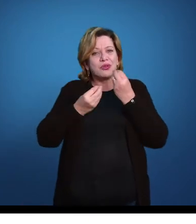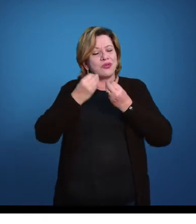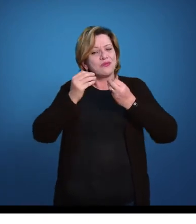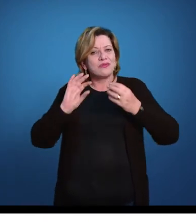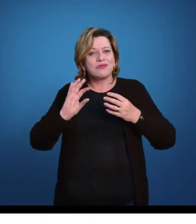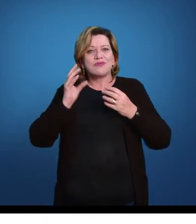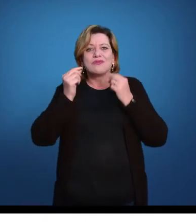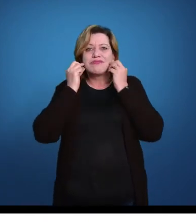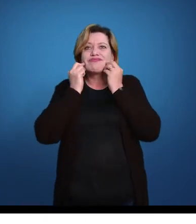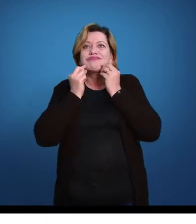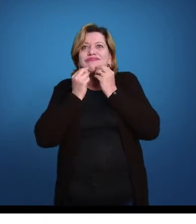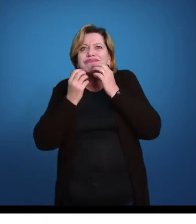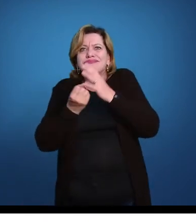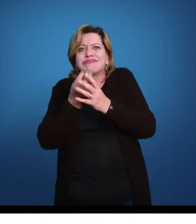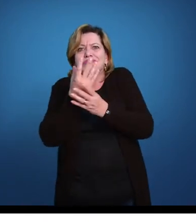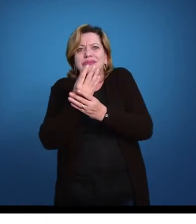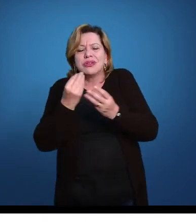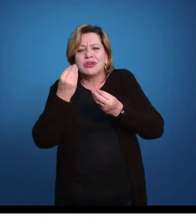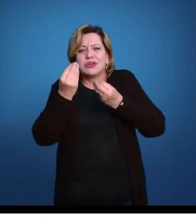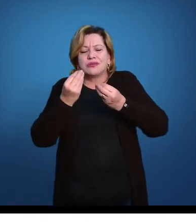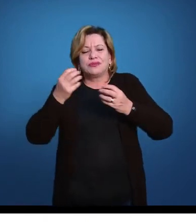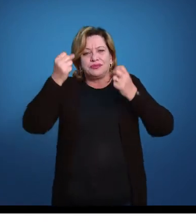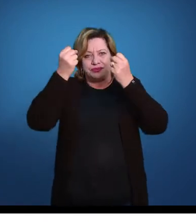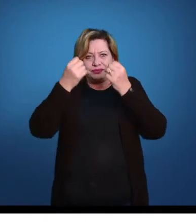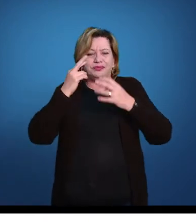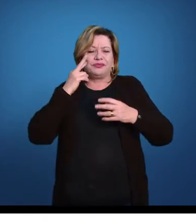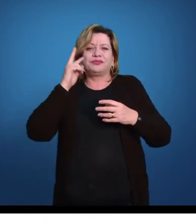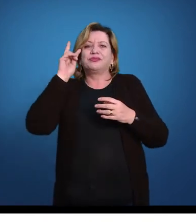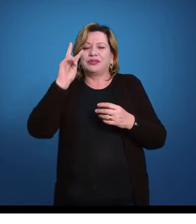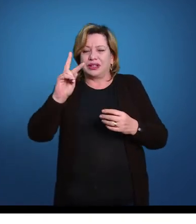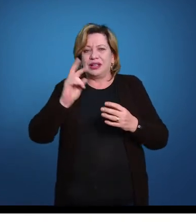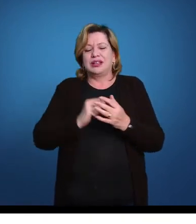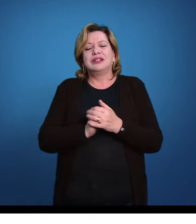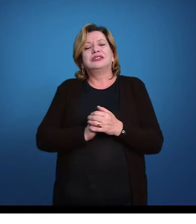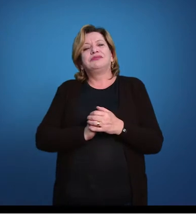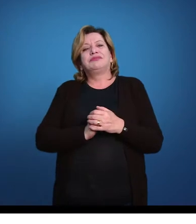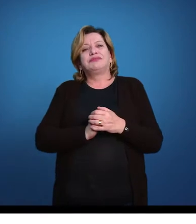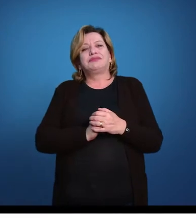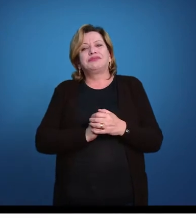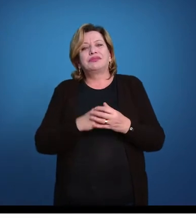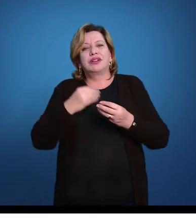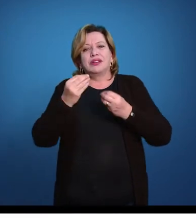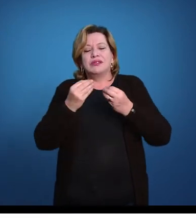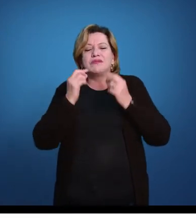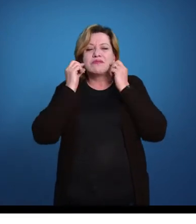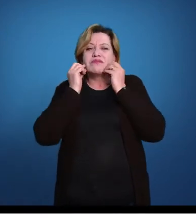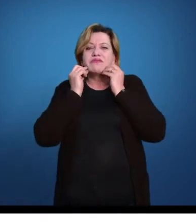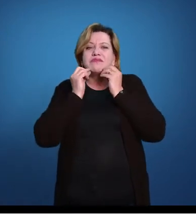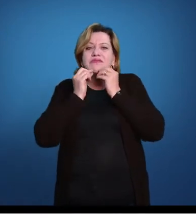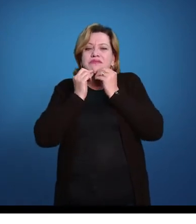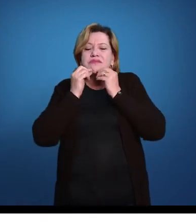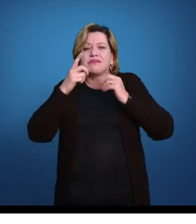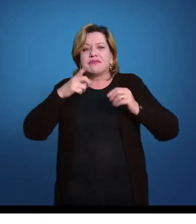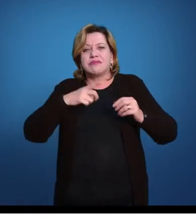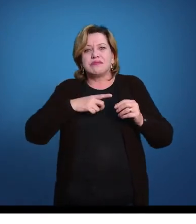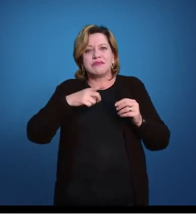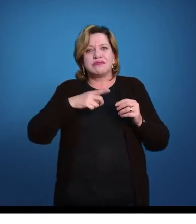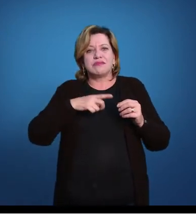surge a mandíbula então, professor? Vamos dar uma olhadinha aí. Com o surgimento da mandíbula a gente teve